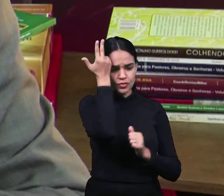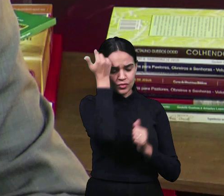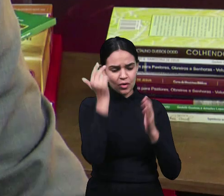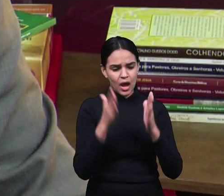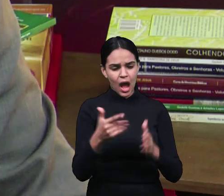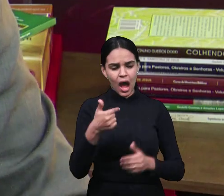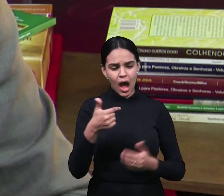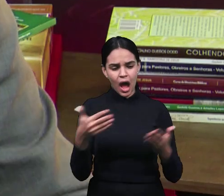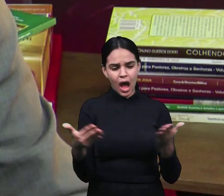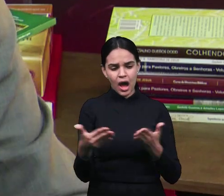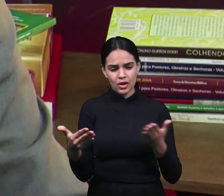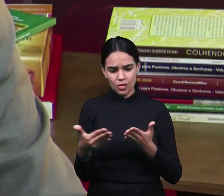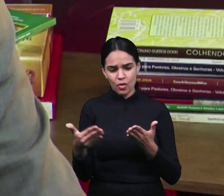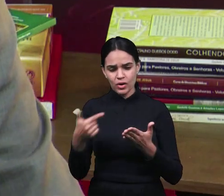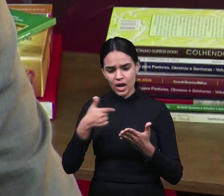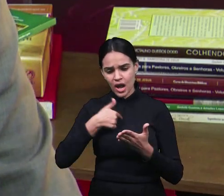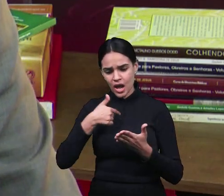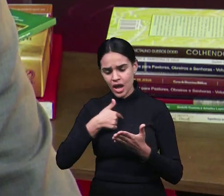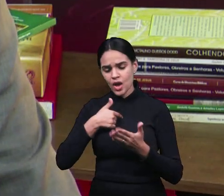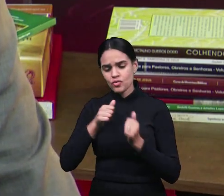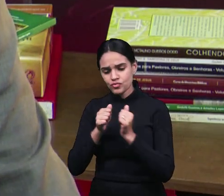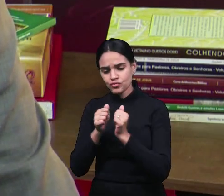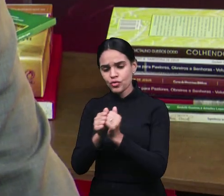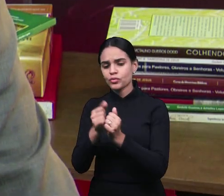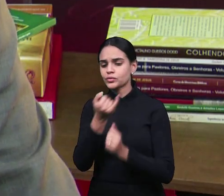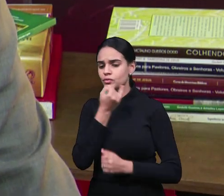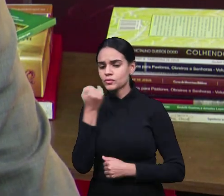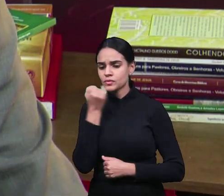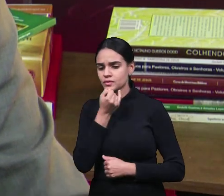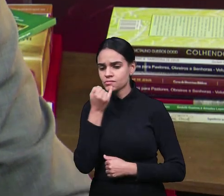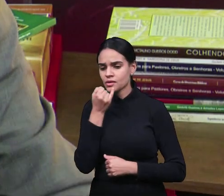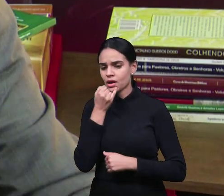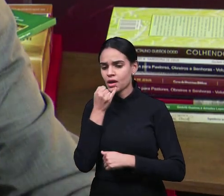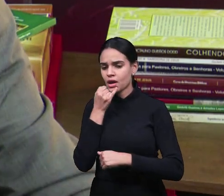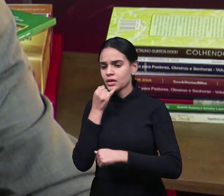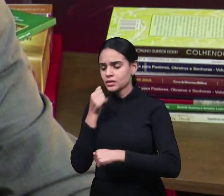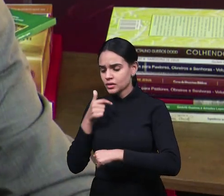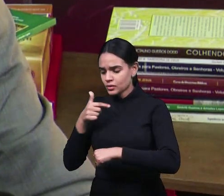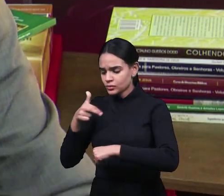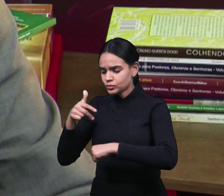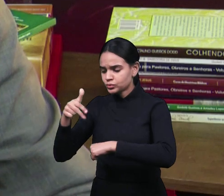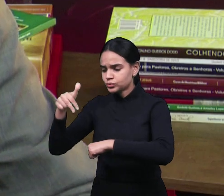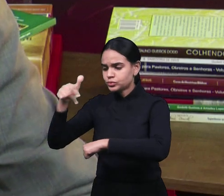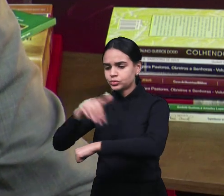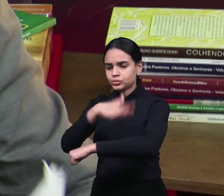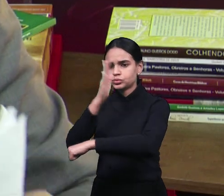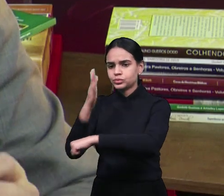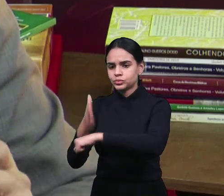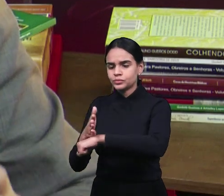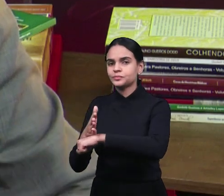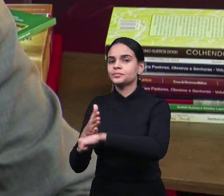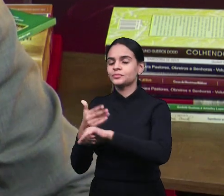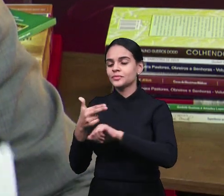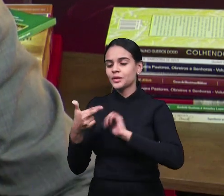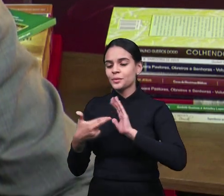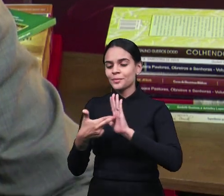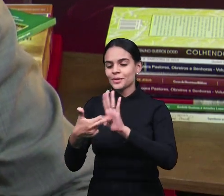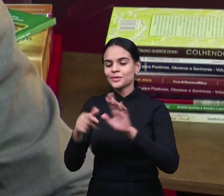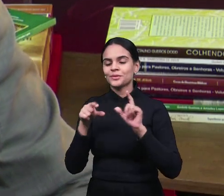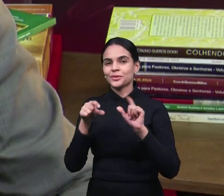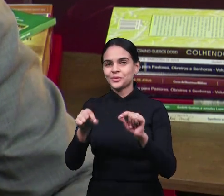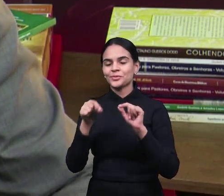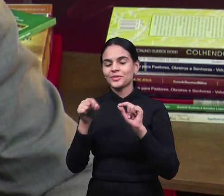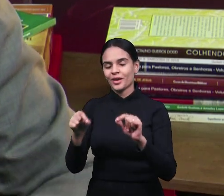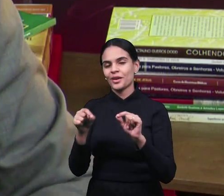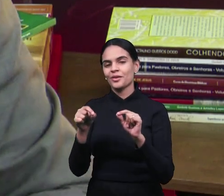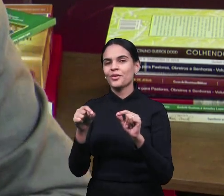Isaac. Isaac vai subir com a lenha sobre as costas, né? É Jesus ali como o autor e consumador, né, da nossa